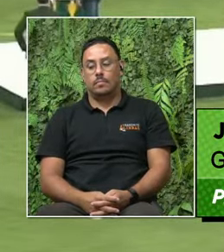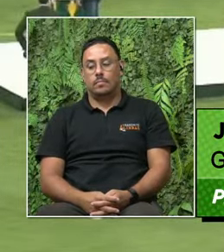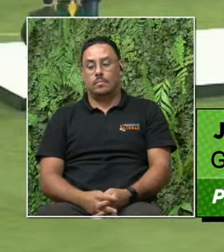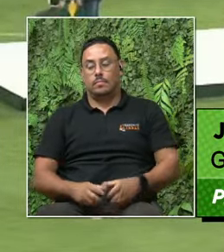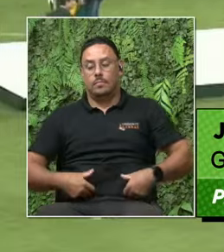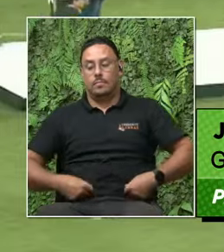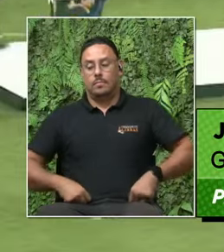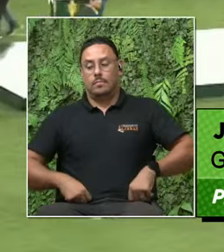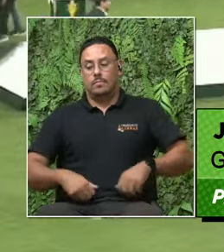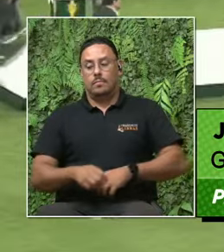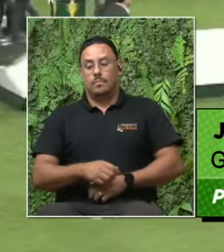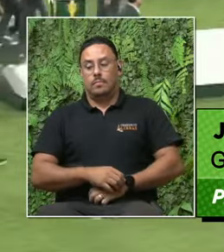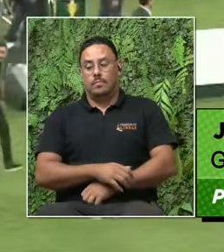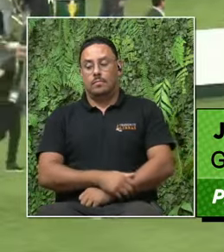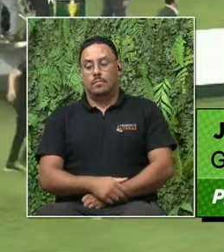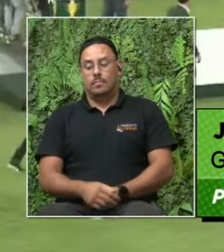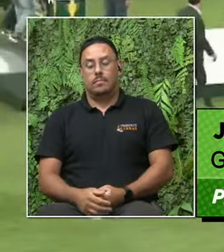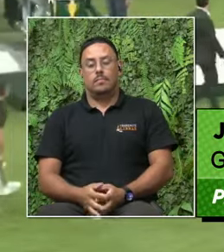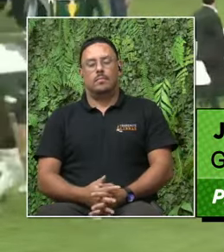29